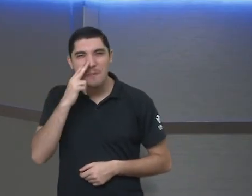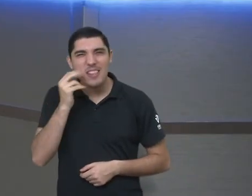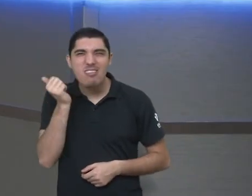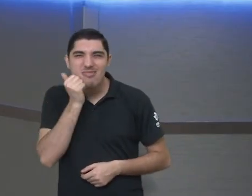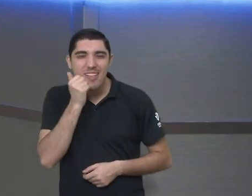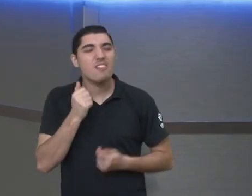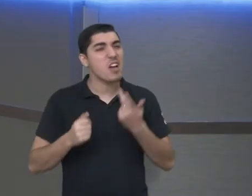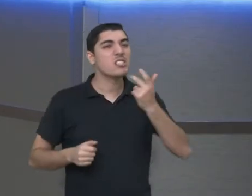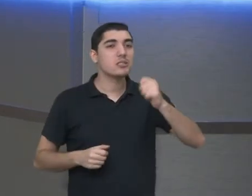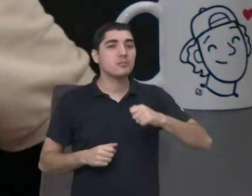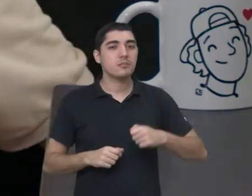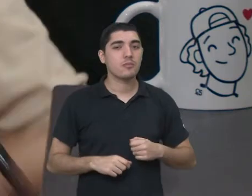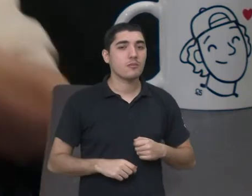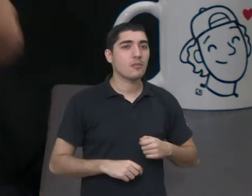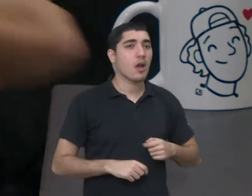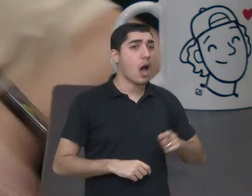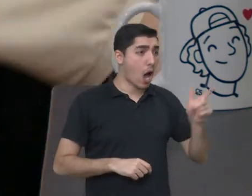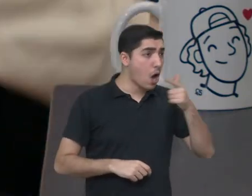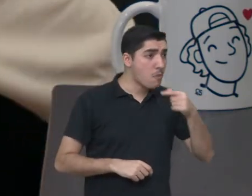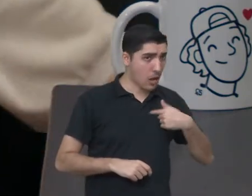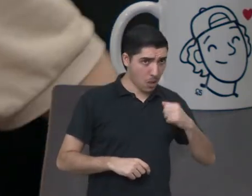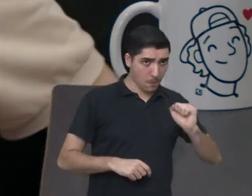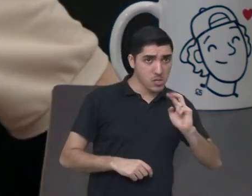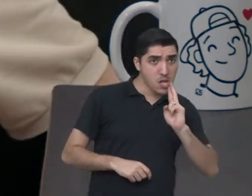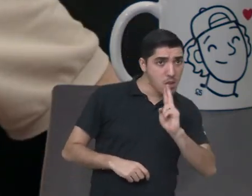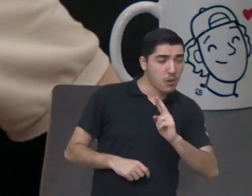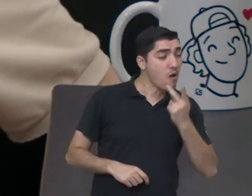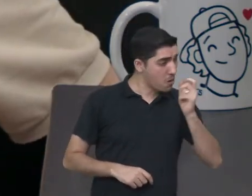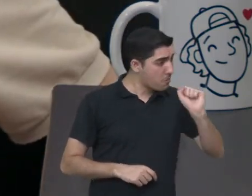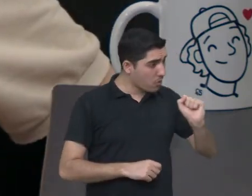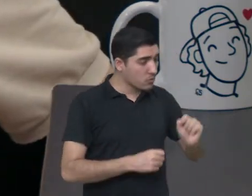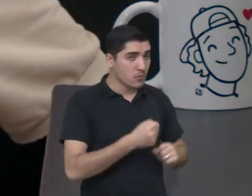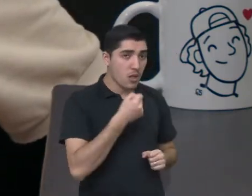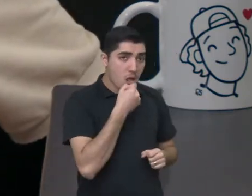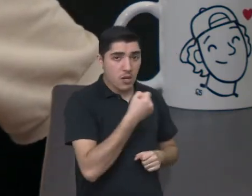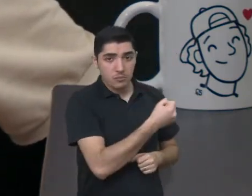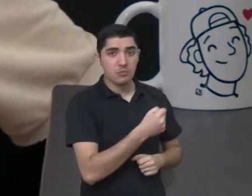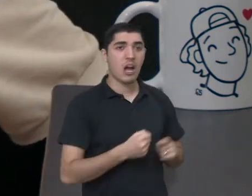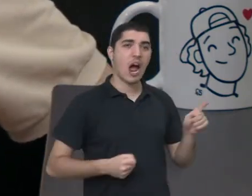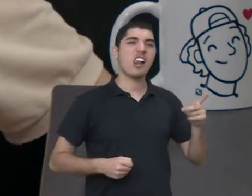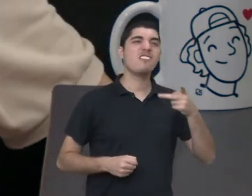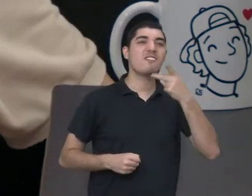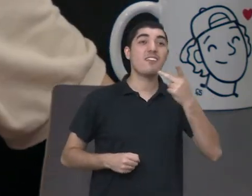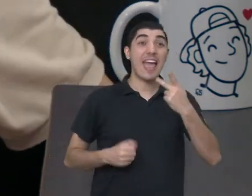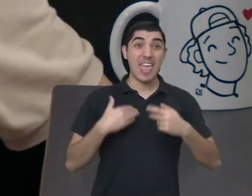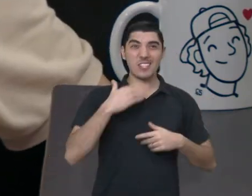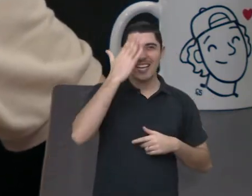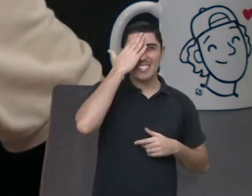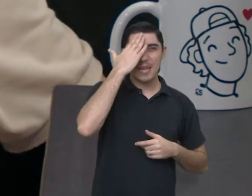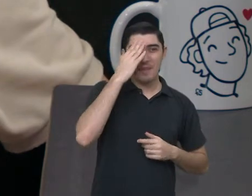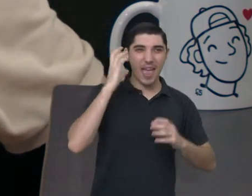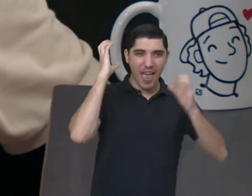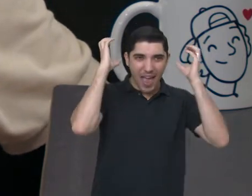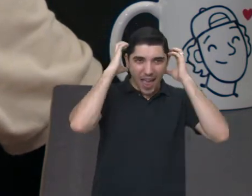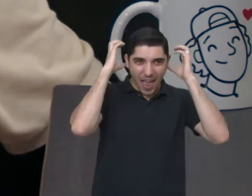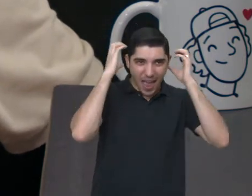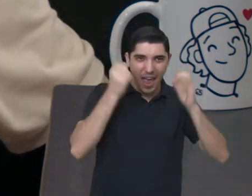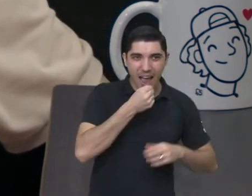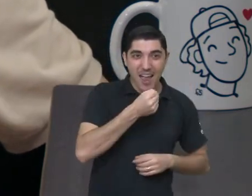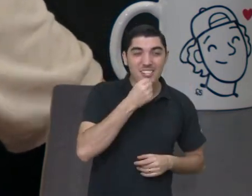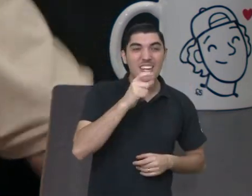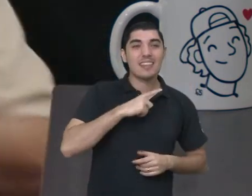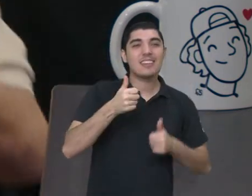tarde, faço um comentário pequeno. E ajudou a gente aqui também, né? No programa do Vieira. Vieira, a Hora do Esporte, toda terça e quinta-feira, 2h30 da